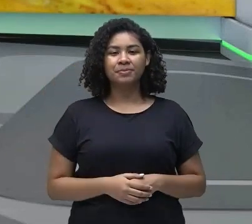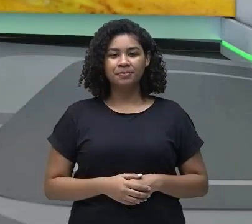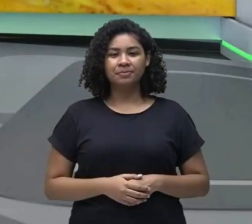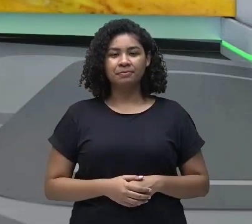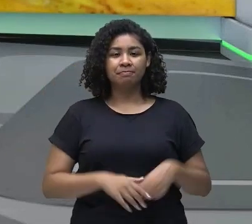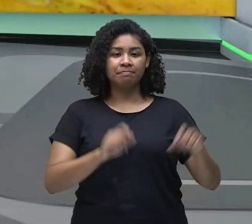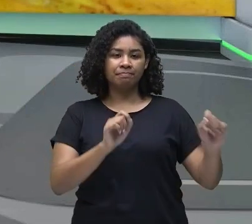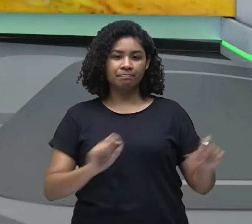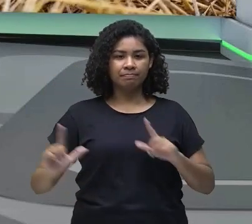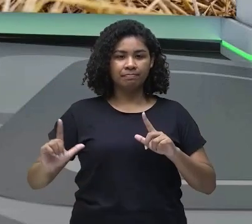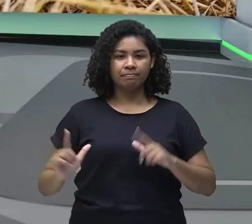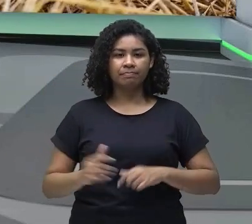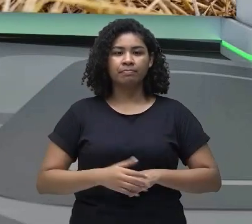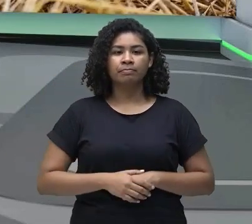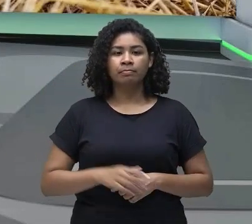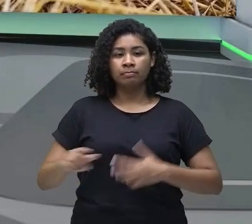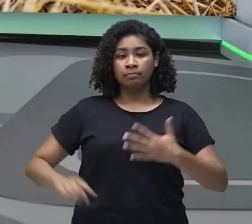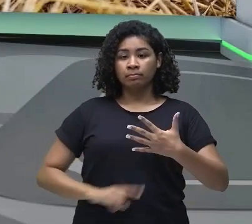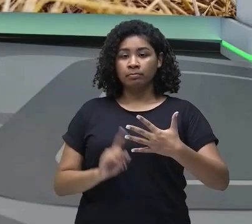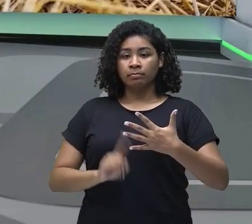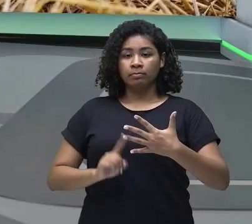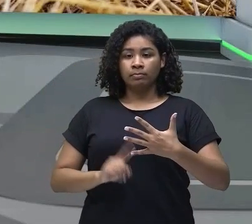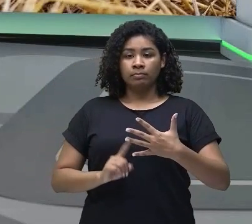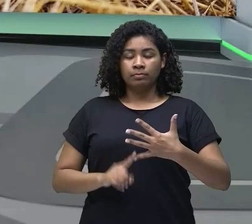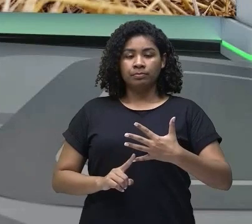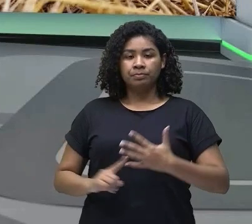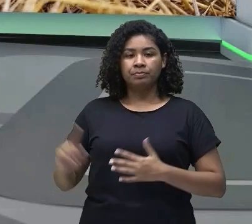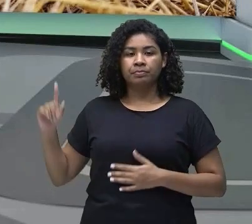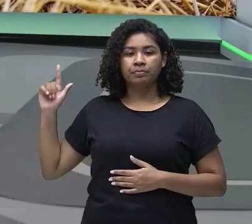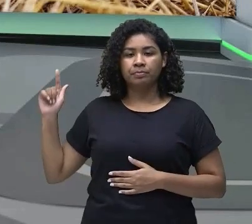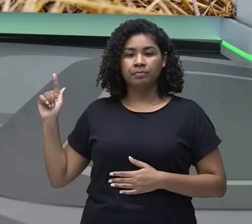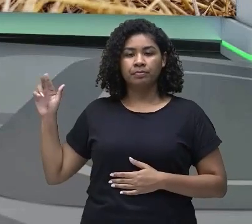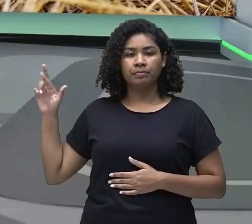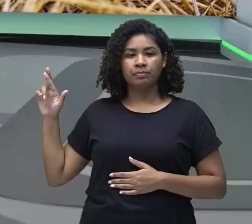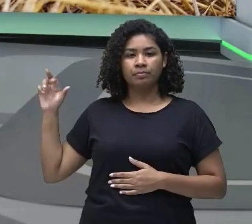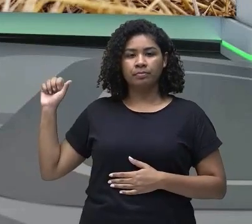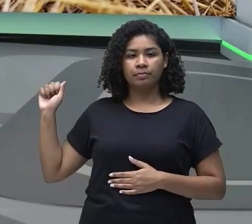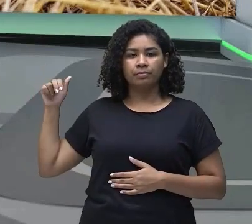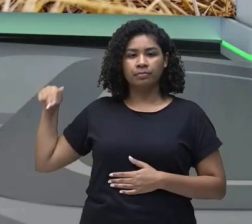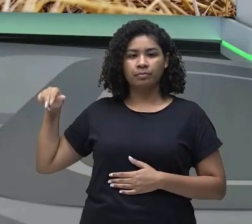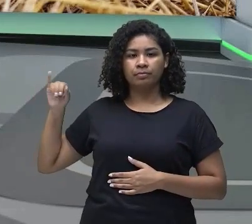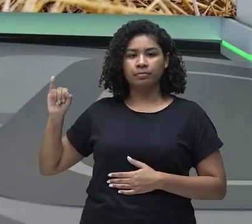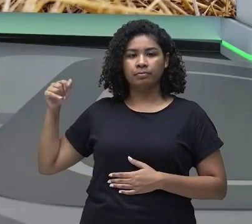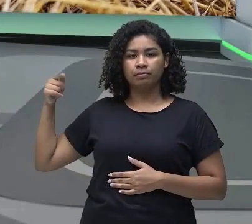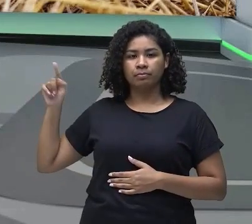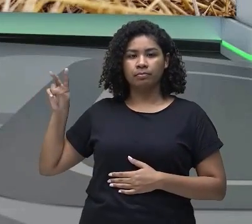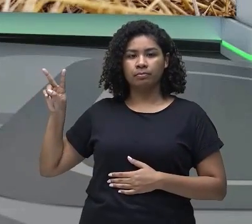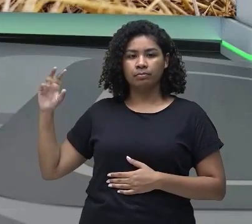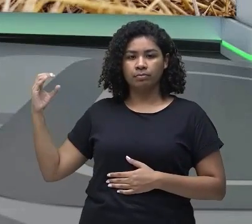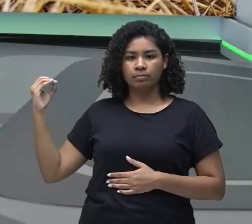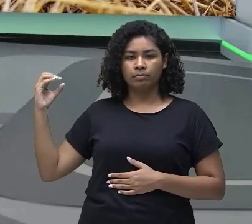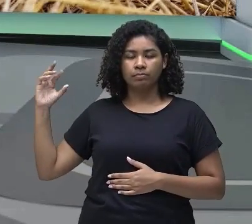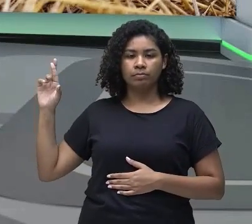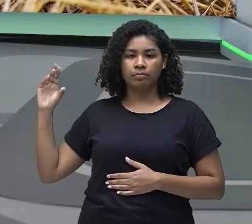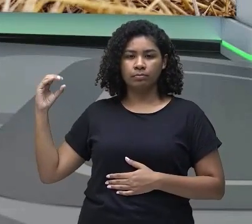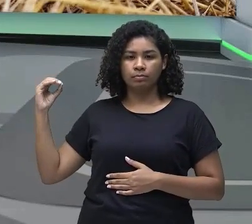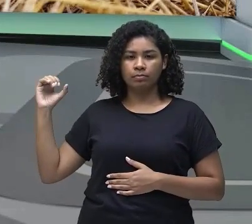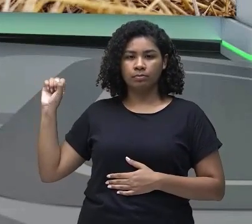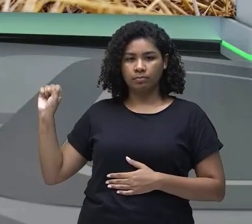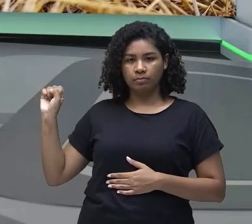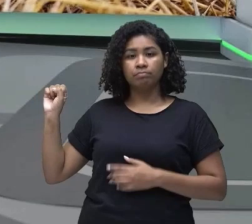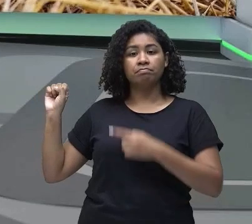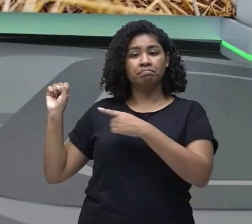Vamos ver outro. Outro exemplo são os granívoros. Também uma classificação